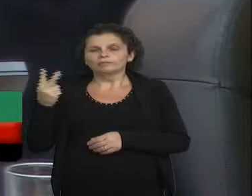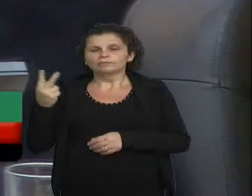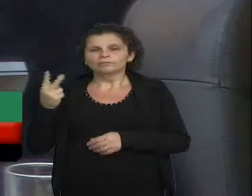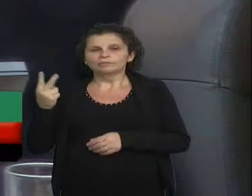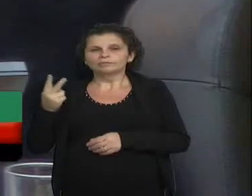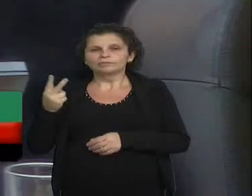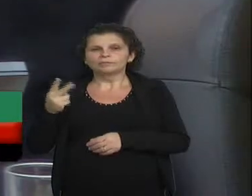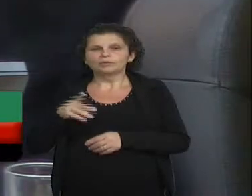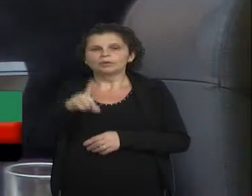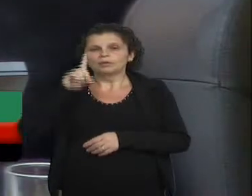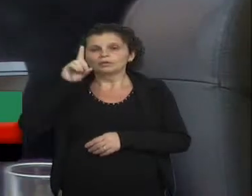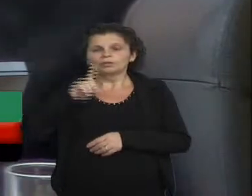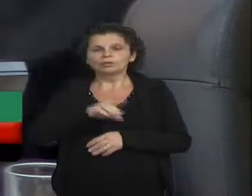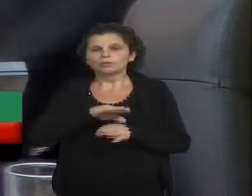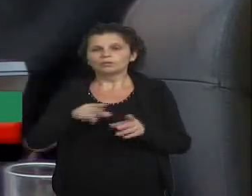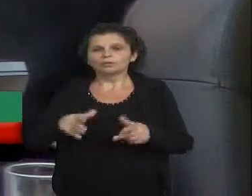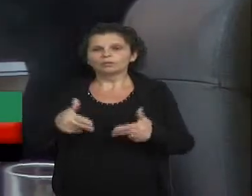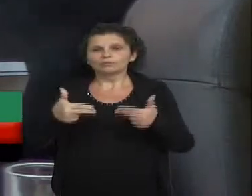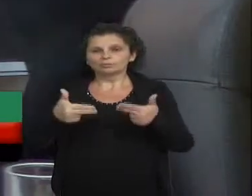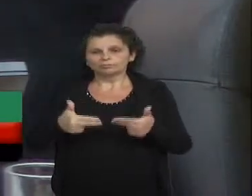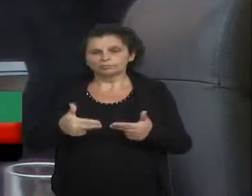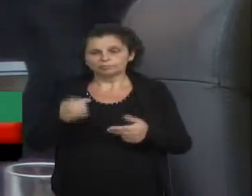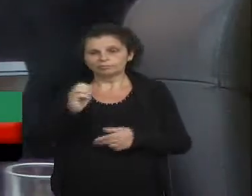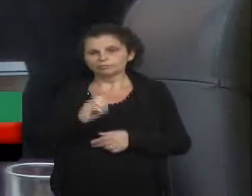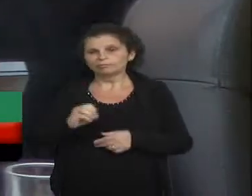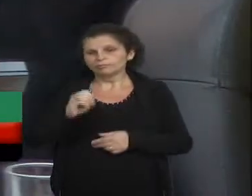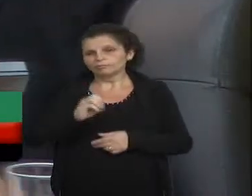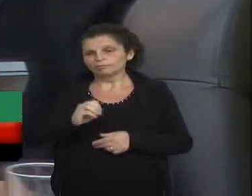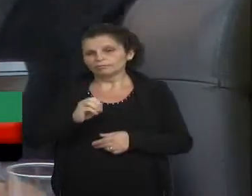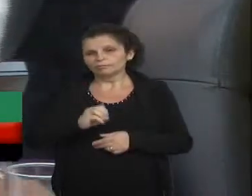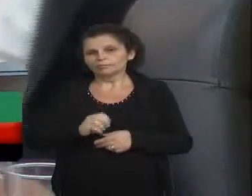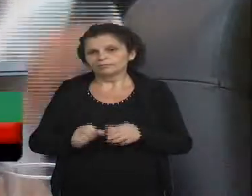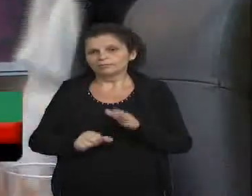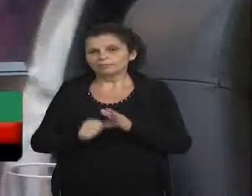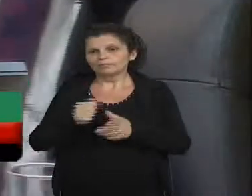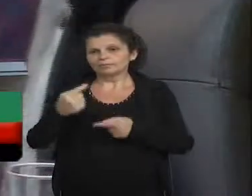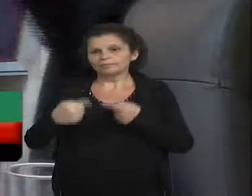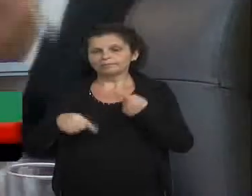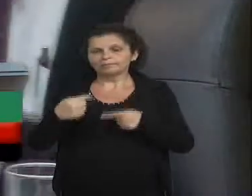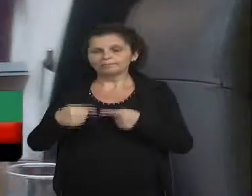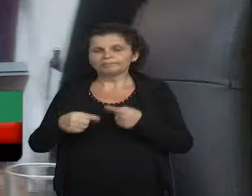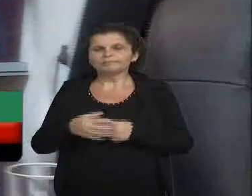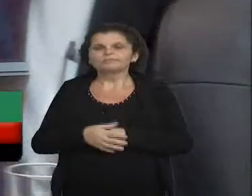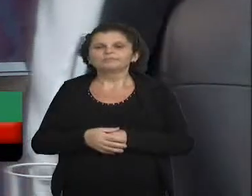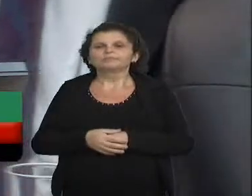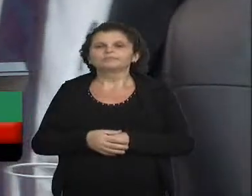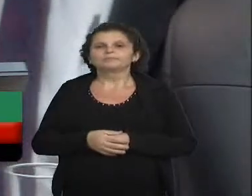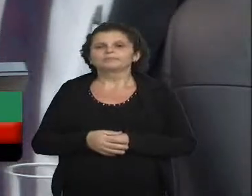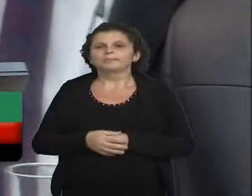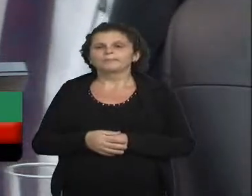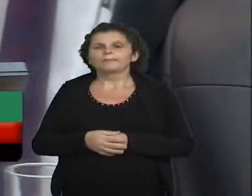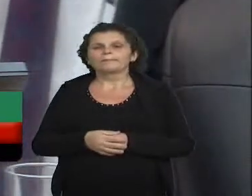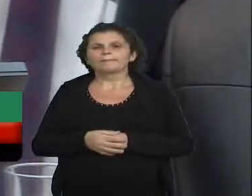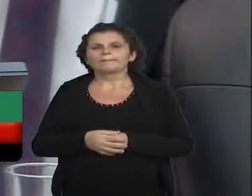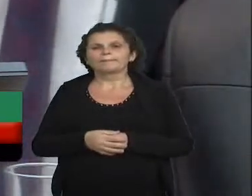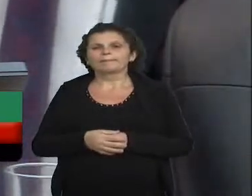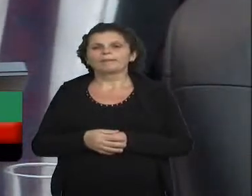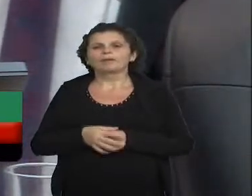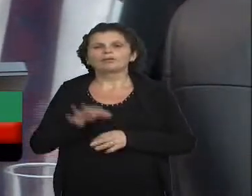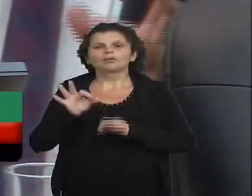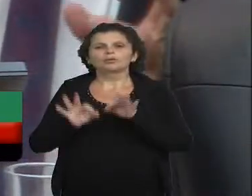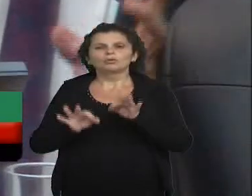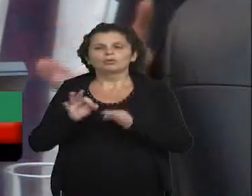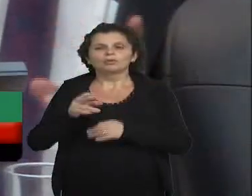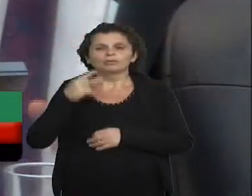da mesa diretora da Câmara Municipal. Em primeira discussão. Vai. Para justificar